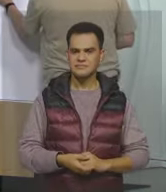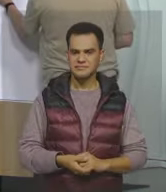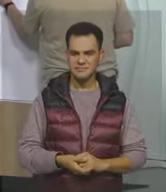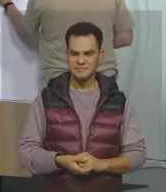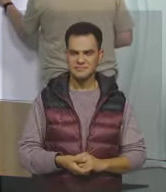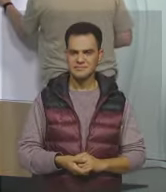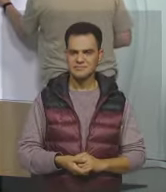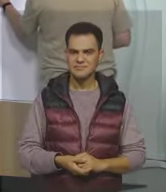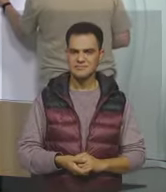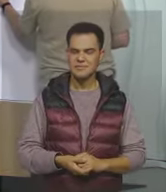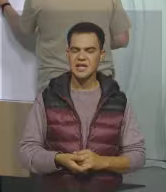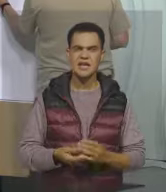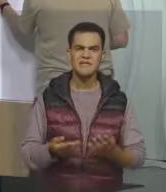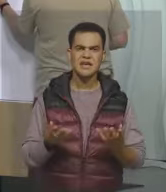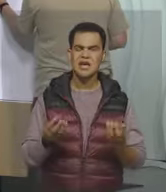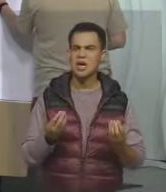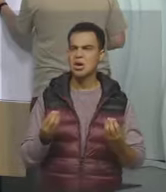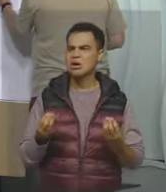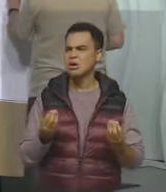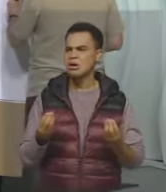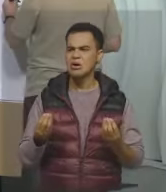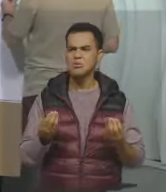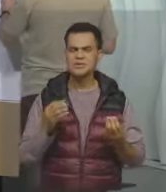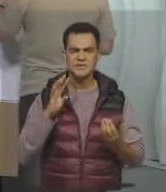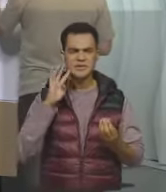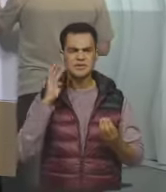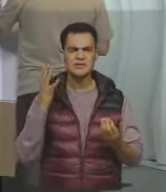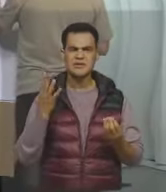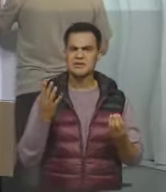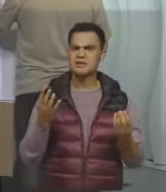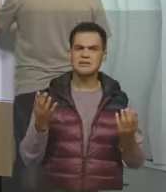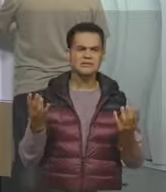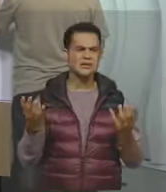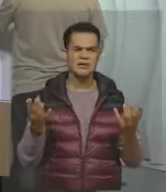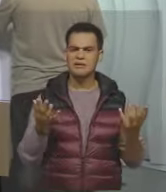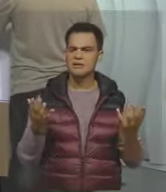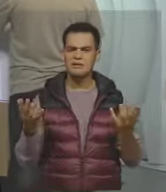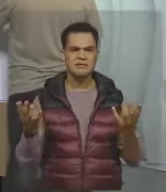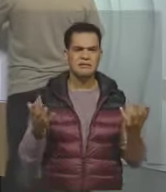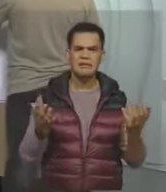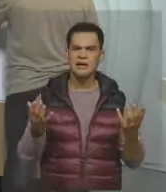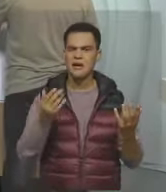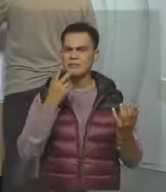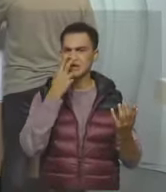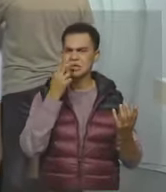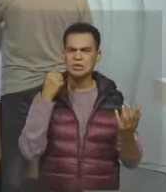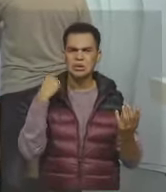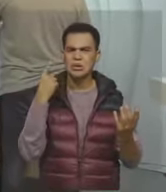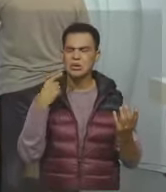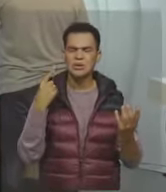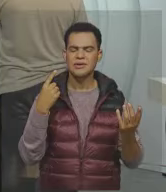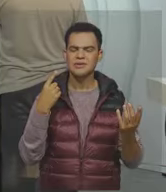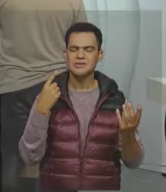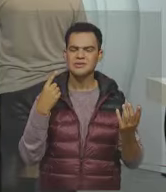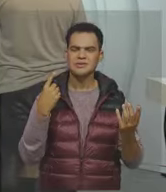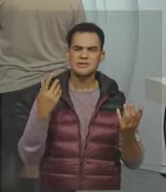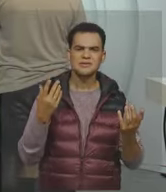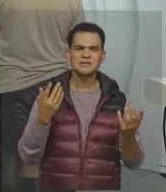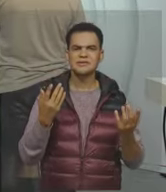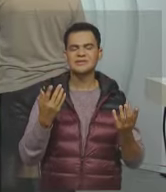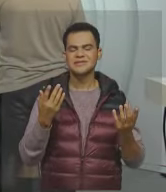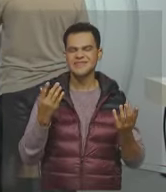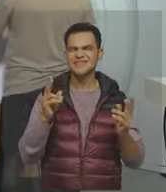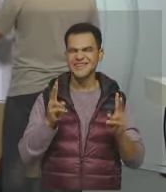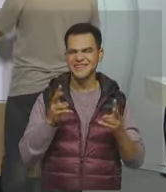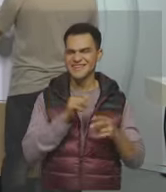Né? Ele fica assim, Jesus, como é que eu vou resolver isso? Meu Pai eterno, isso aí é coisa de doido. Eles ficam falando assim